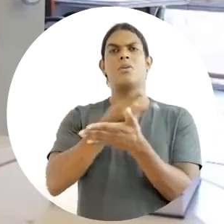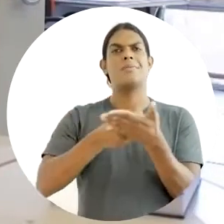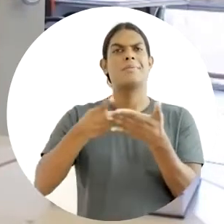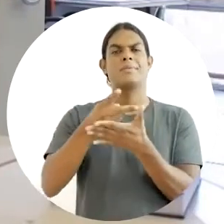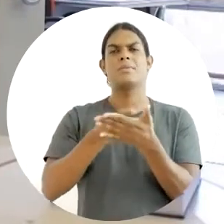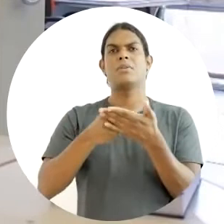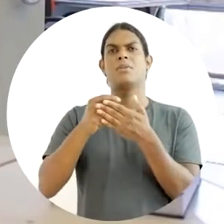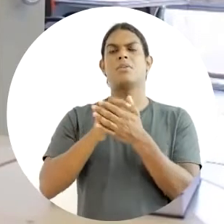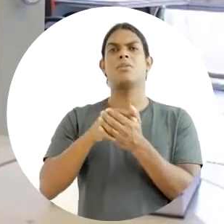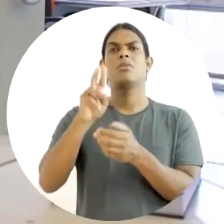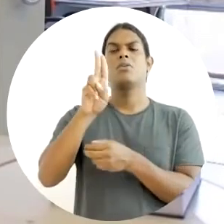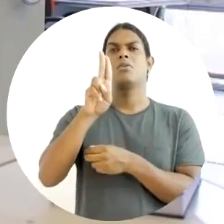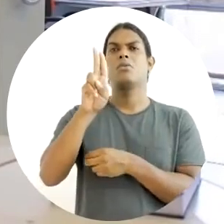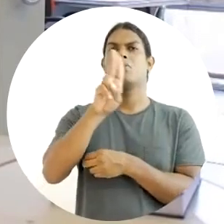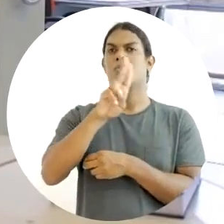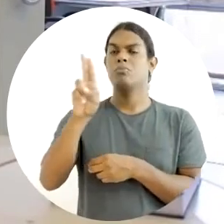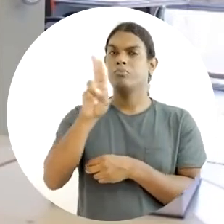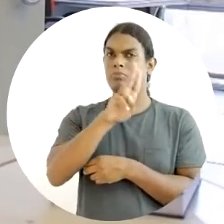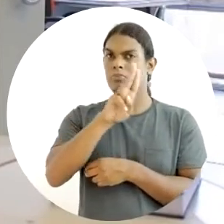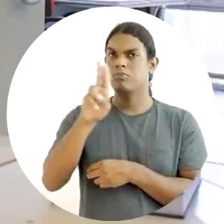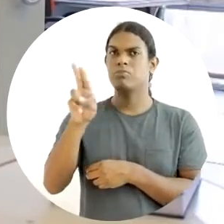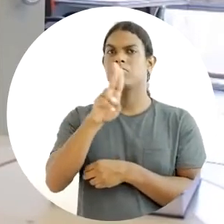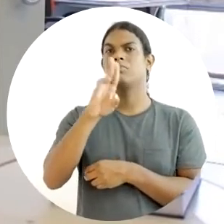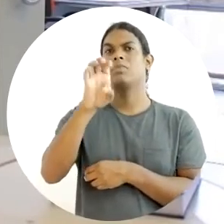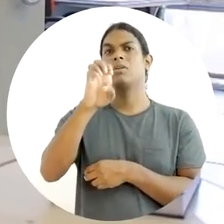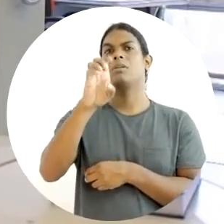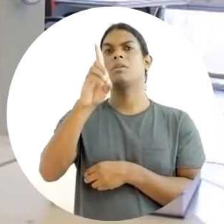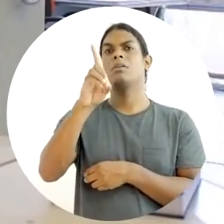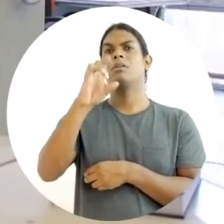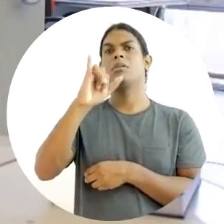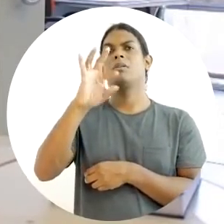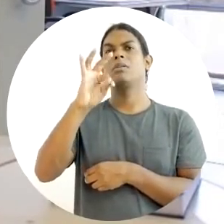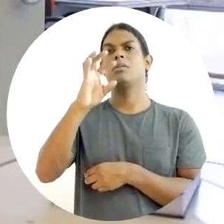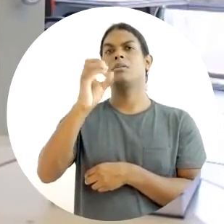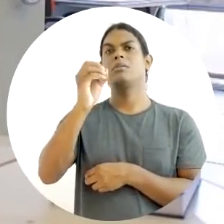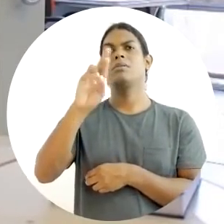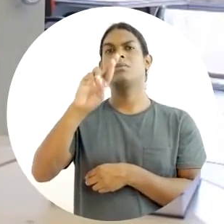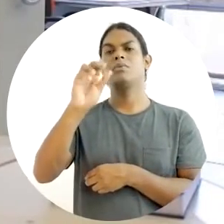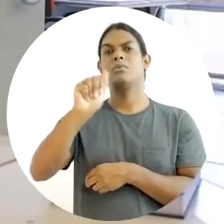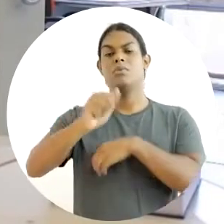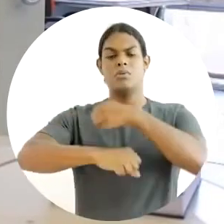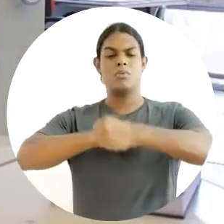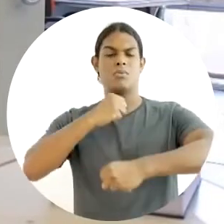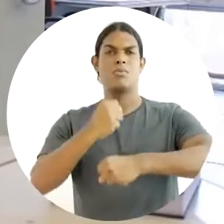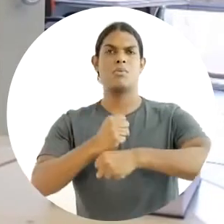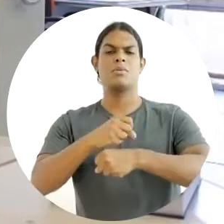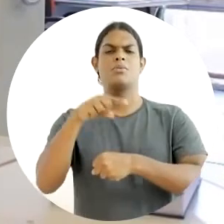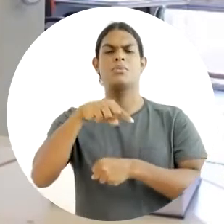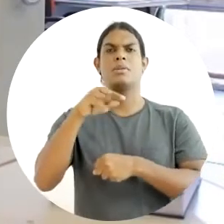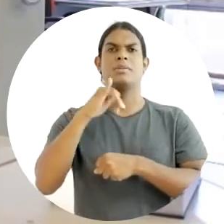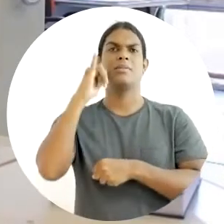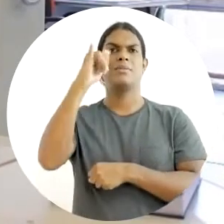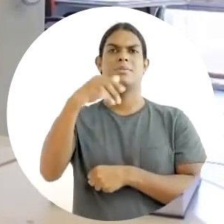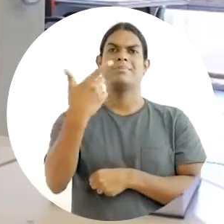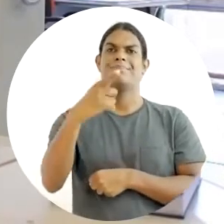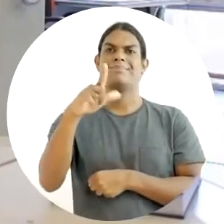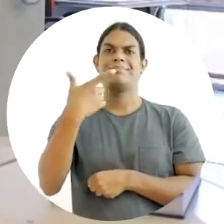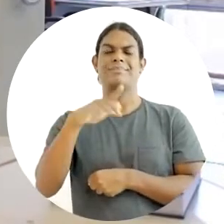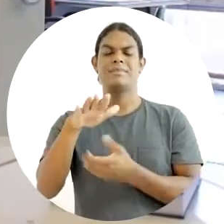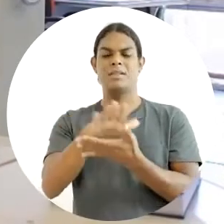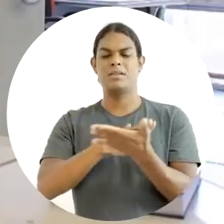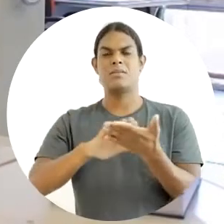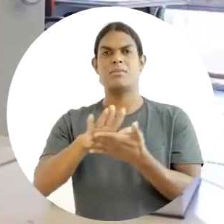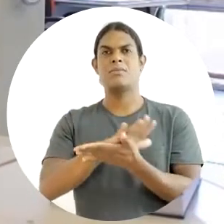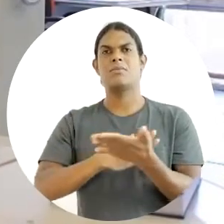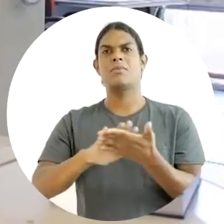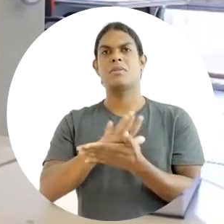nome da editora, o ano. Quando estas informações não estão na folha de rosto, é que nós recorremos às